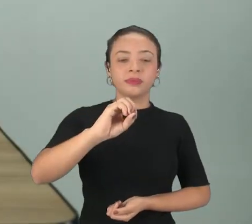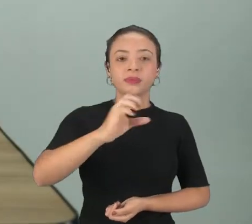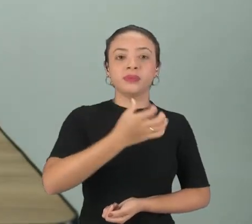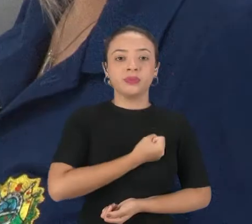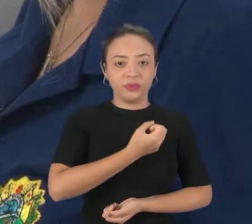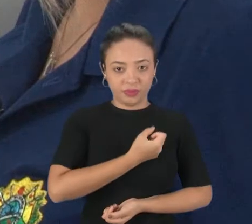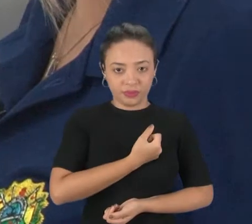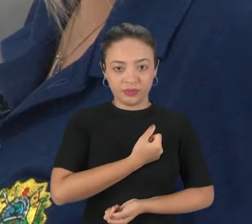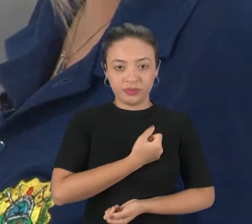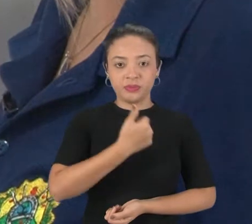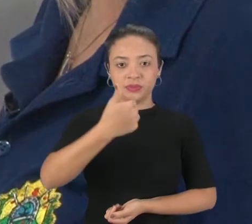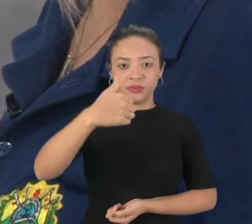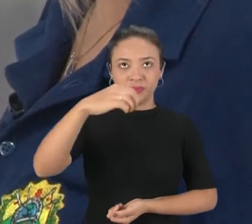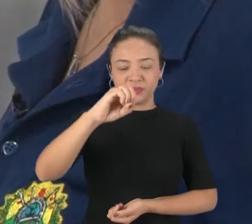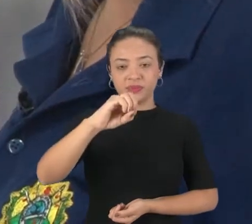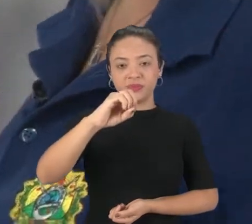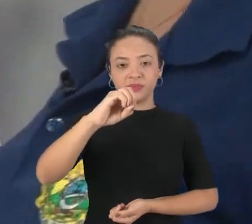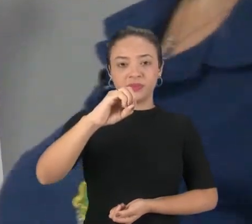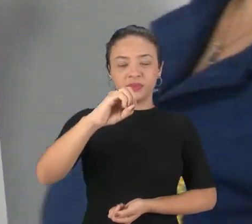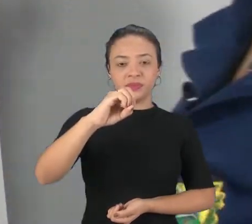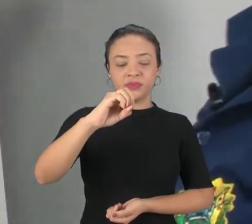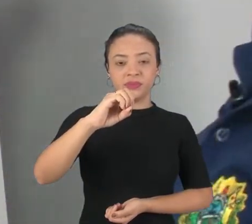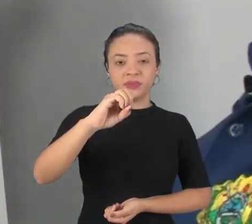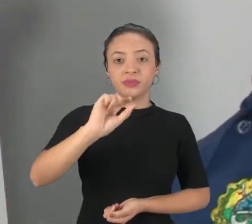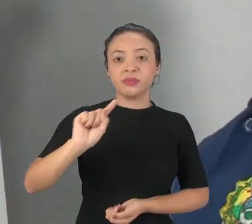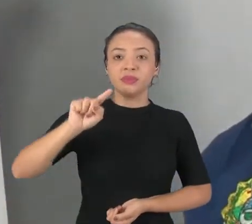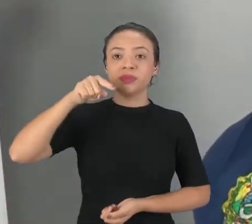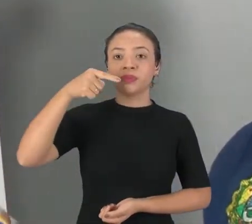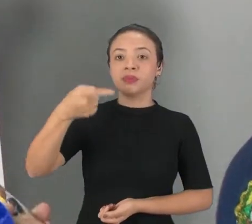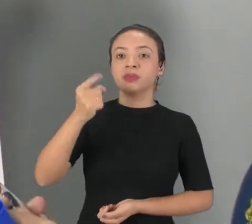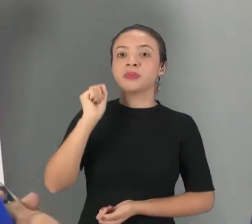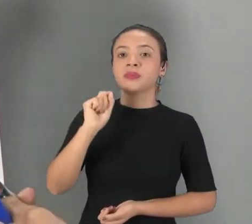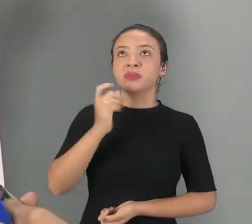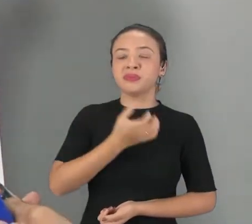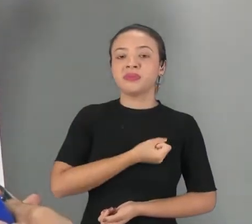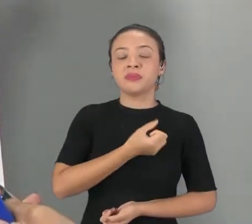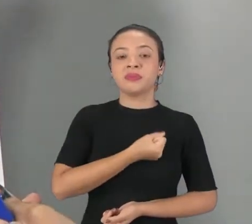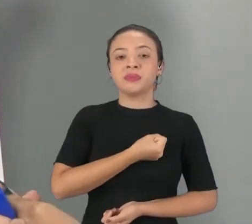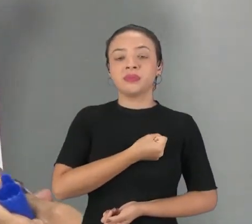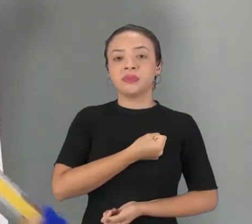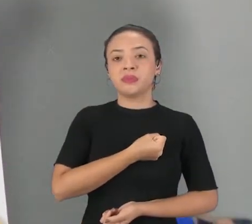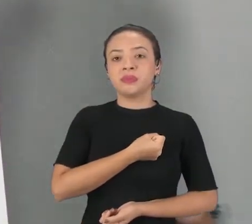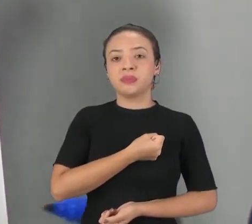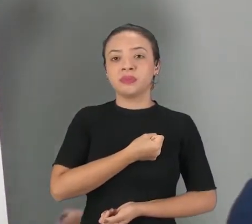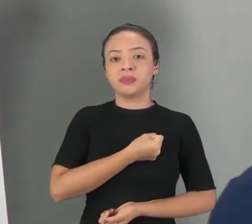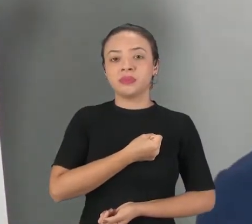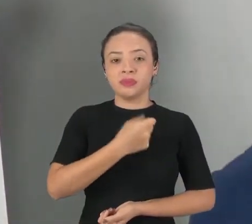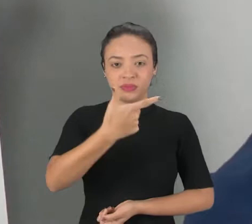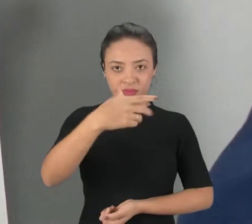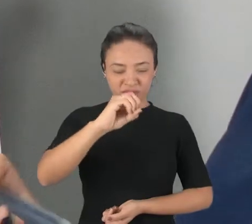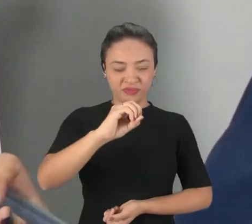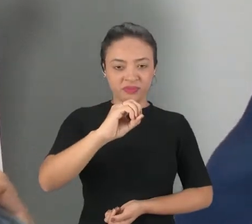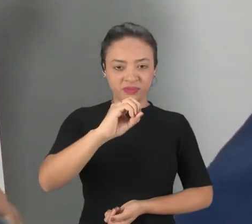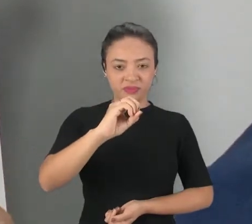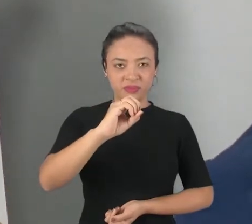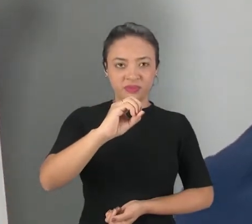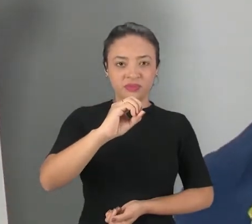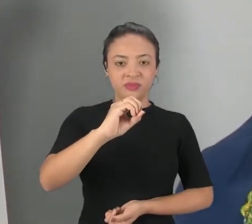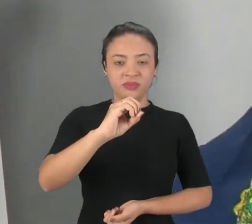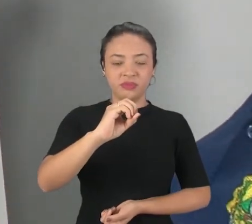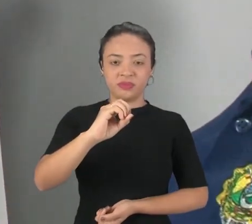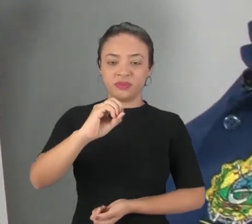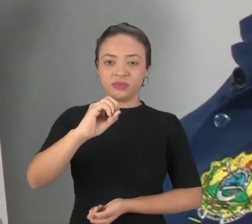número 10 depois número 20